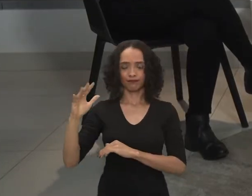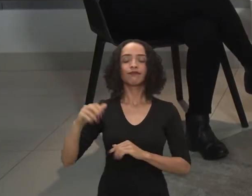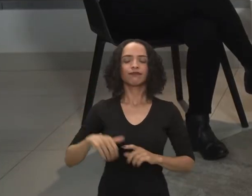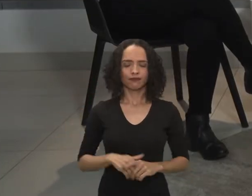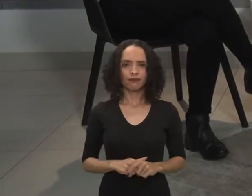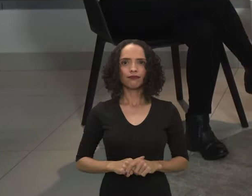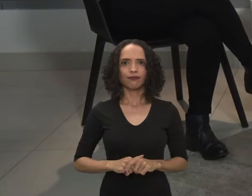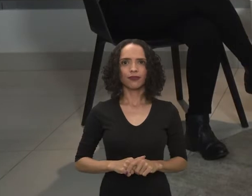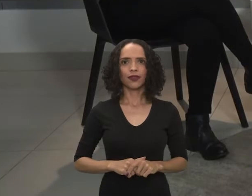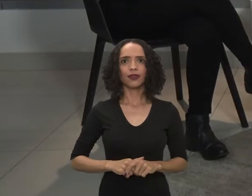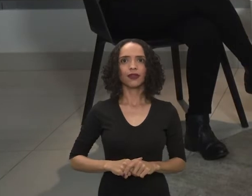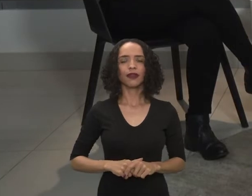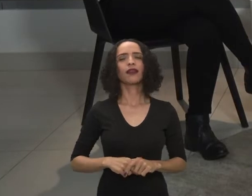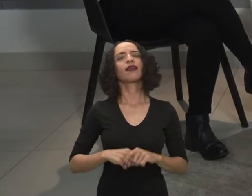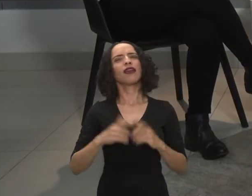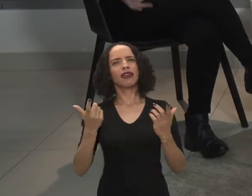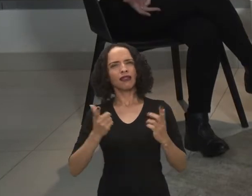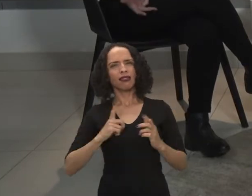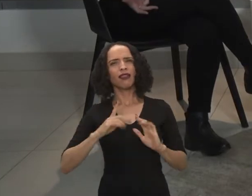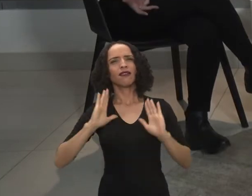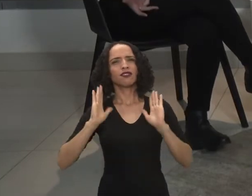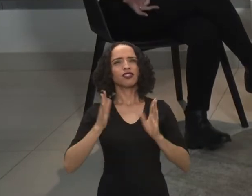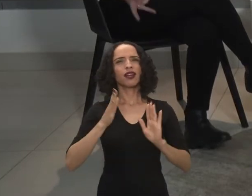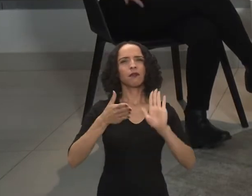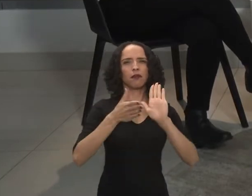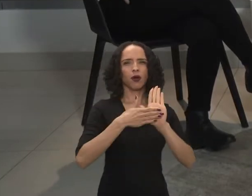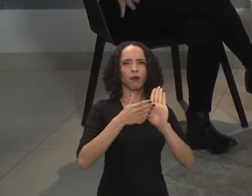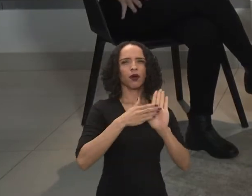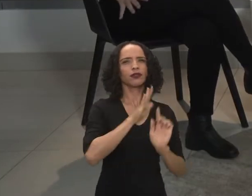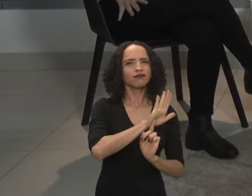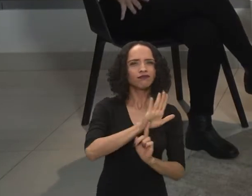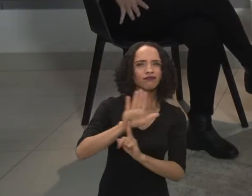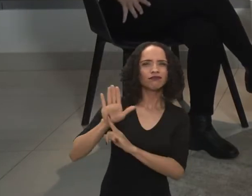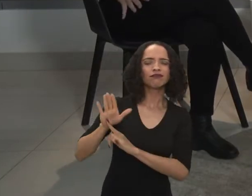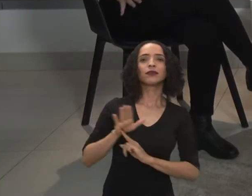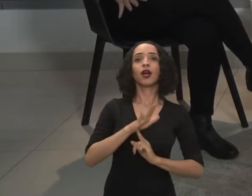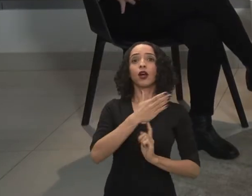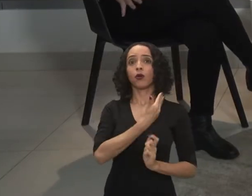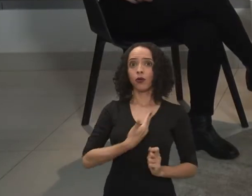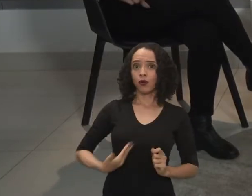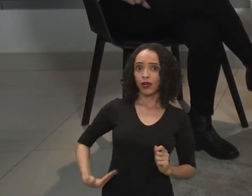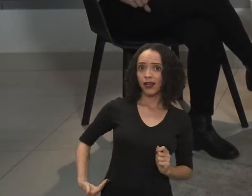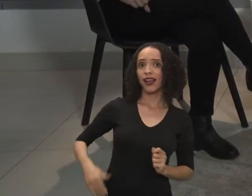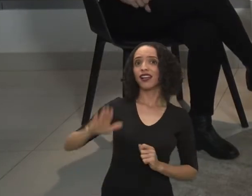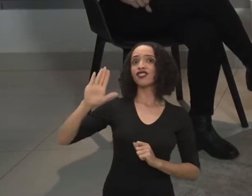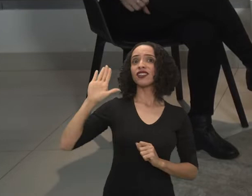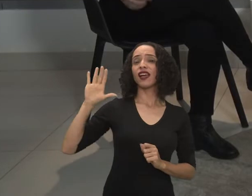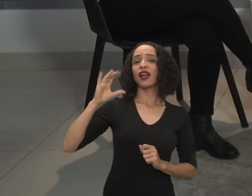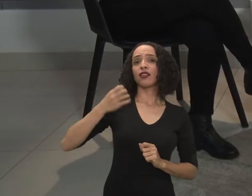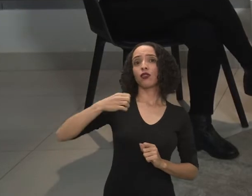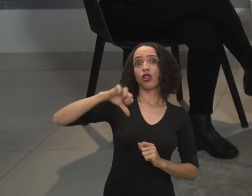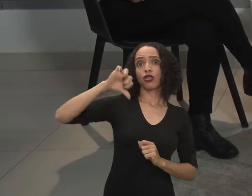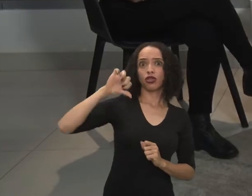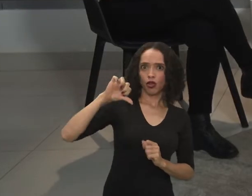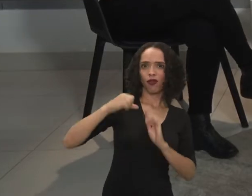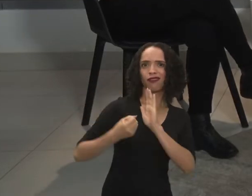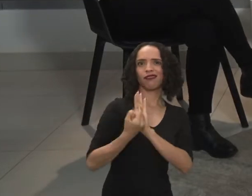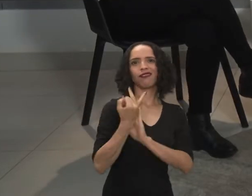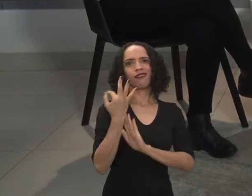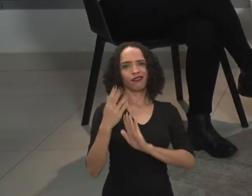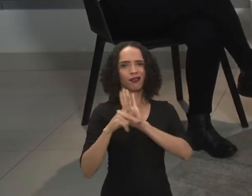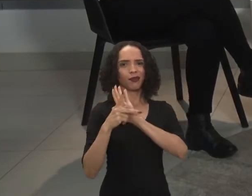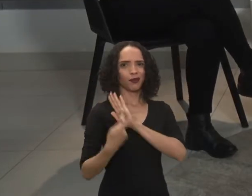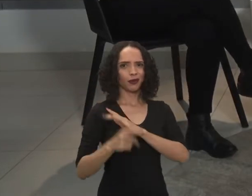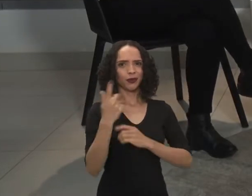foram enunciadas, né, que foram colocadas no papel pelos 9 candidatos ao governo do estado de Goiás. Estão aqui comigo para fazer